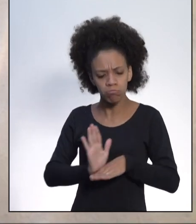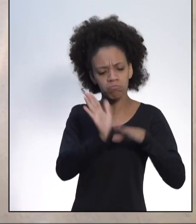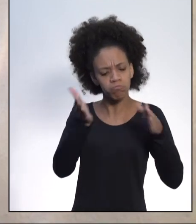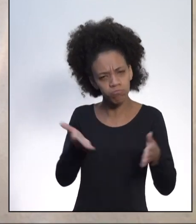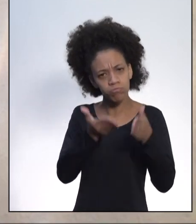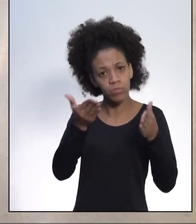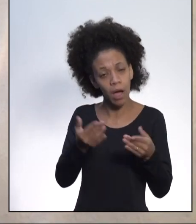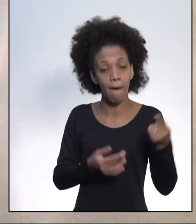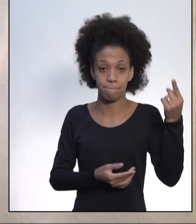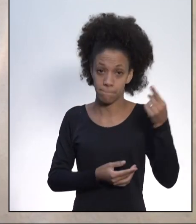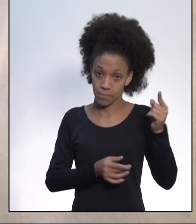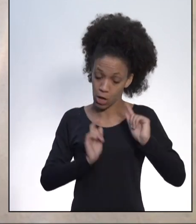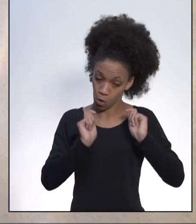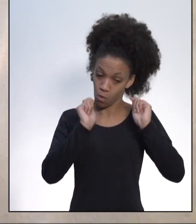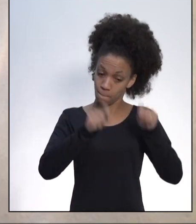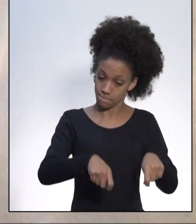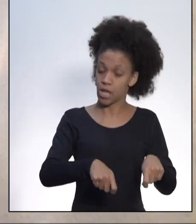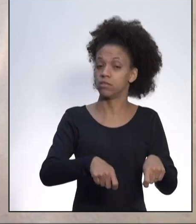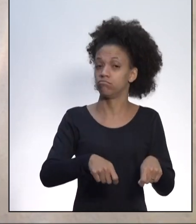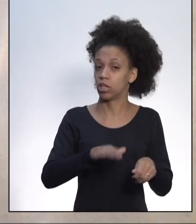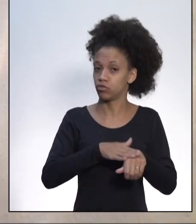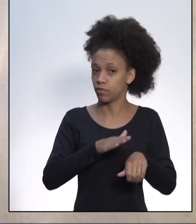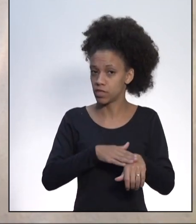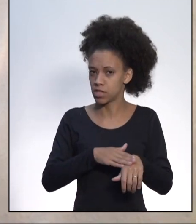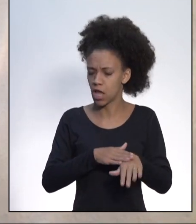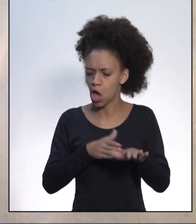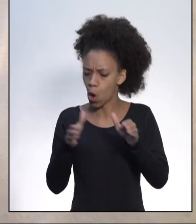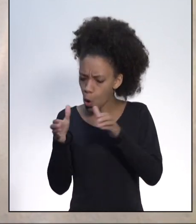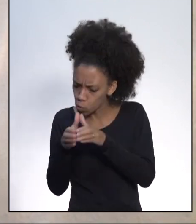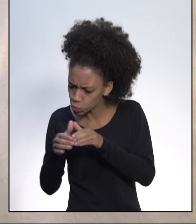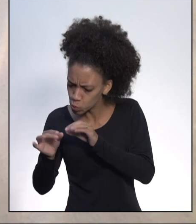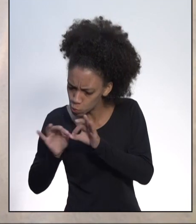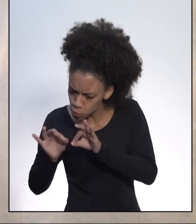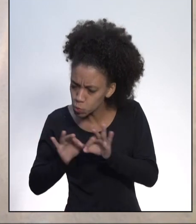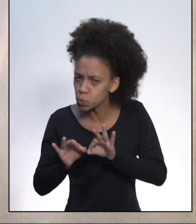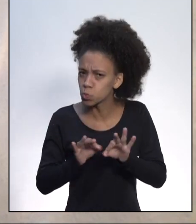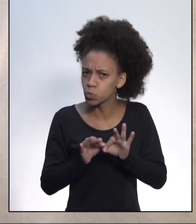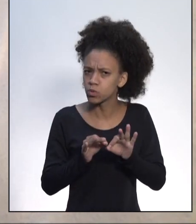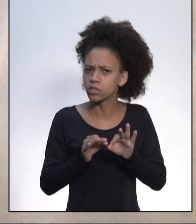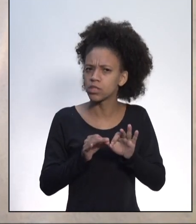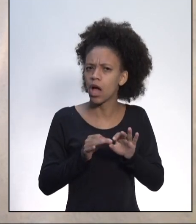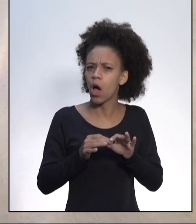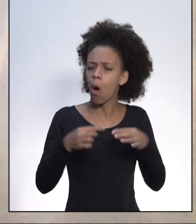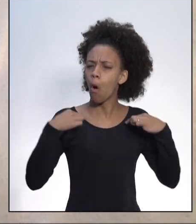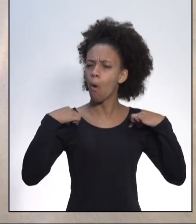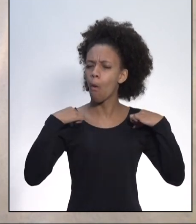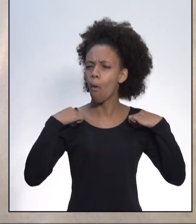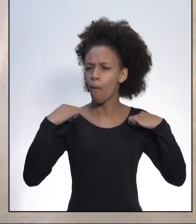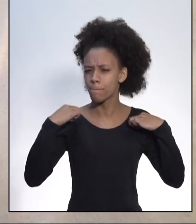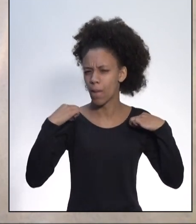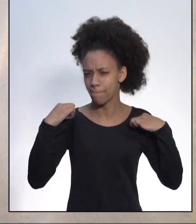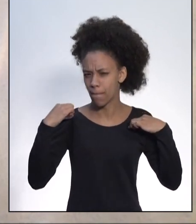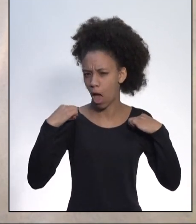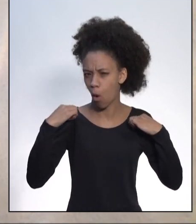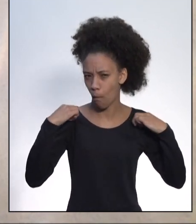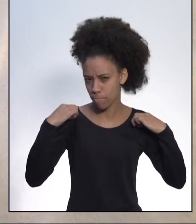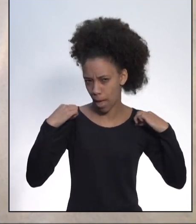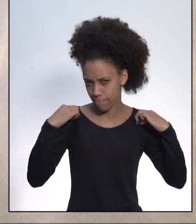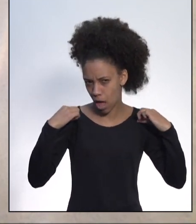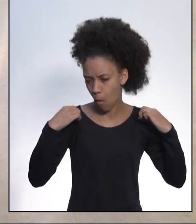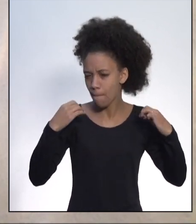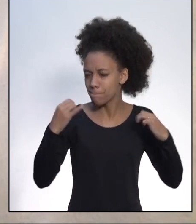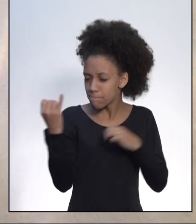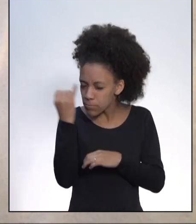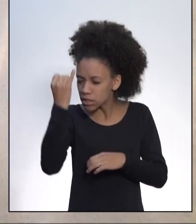ter competência naquilo que elas estão fazendo, montar uma equipe. O papel mais importante hoje de uma empresa são